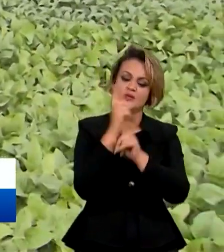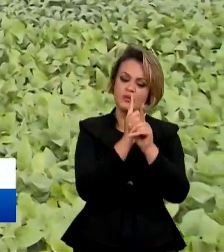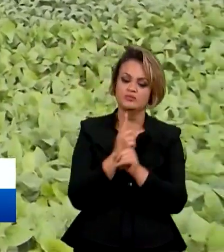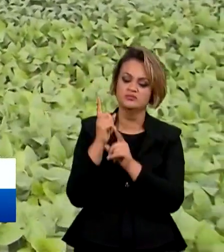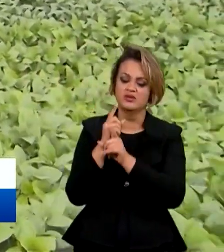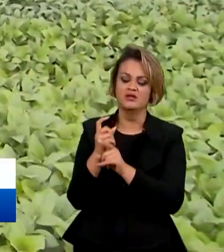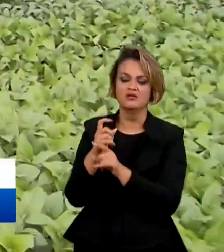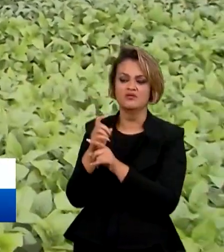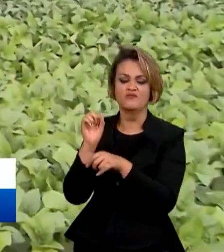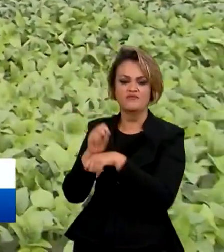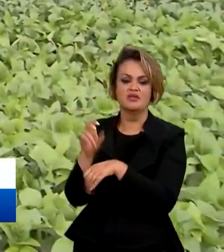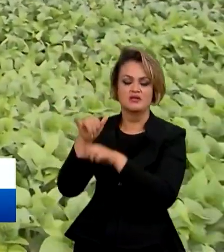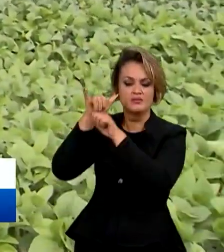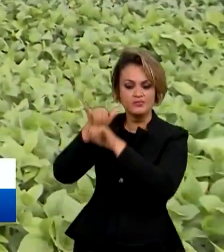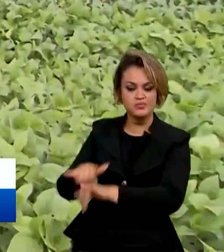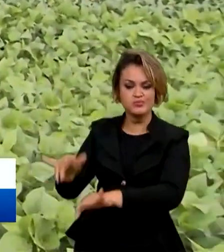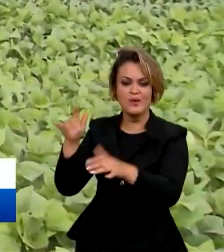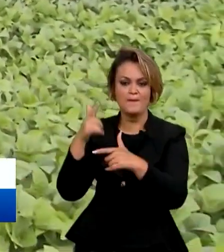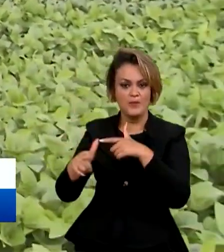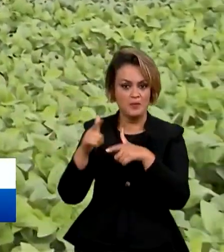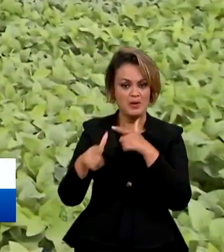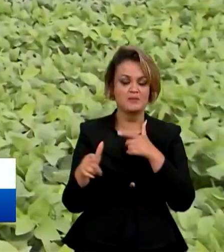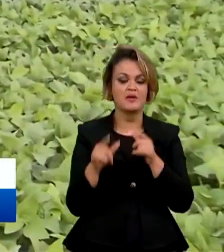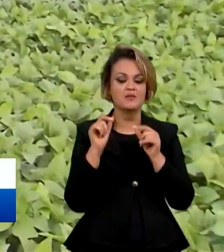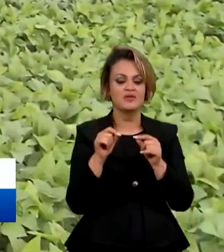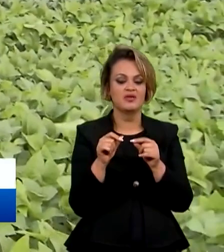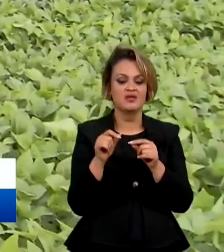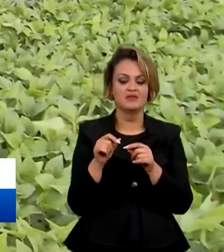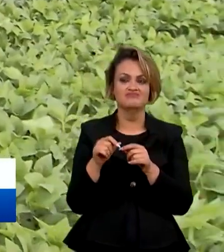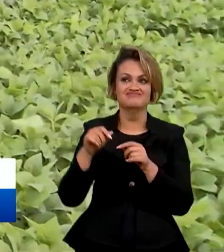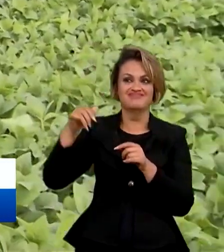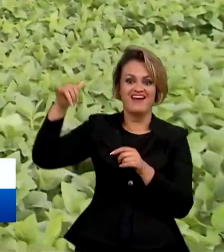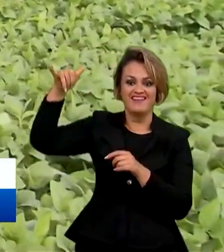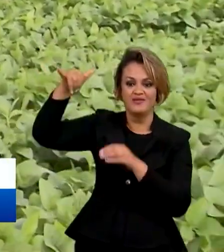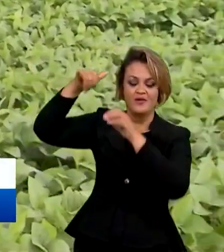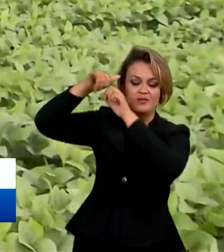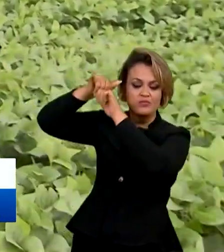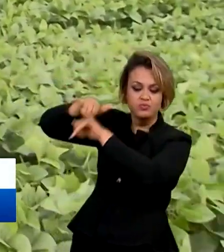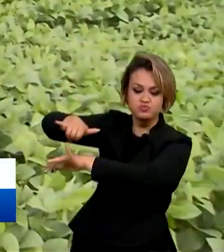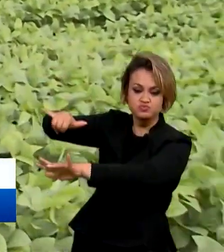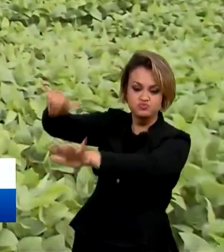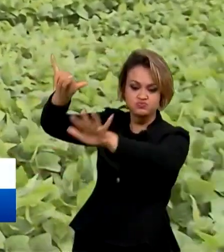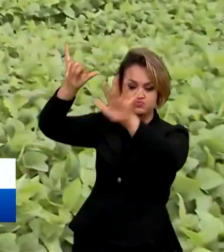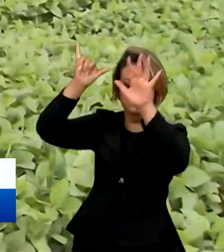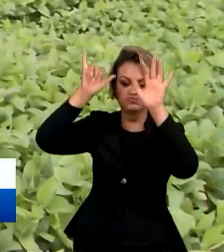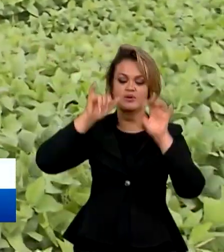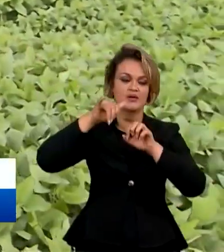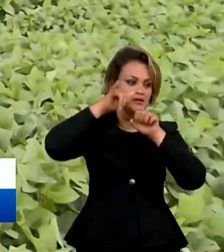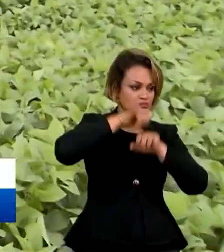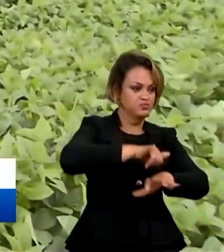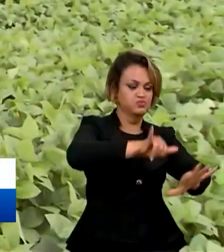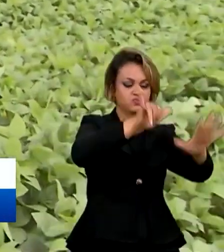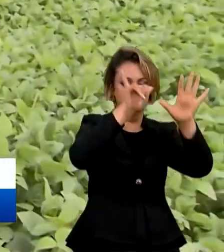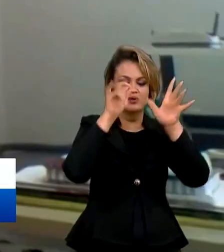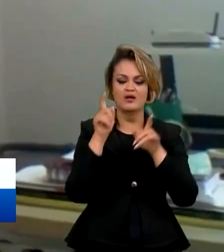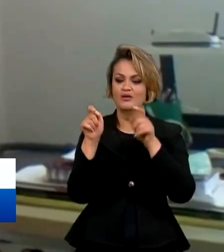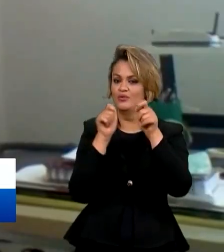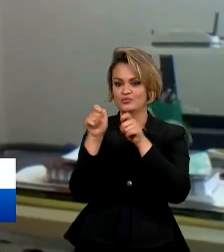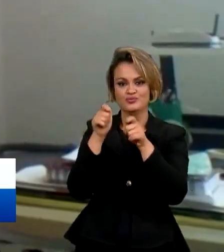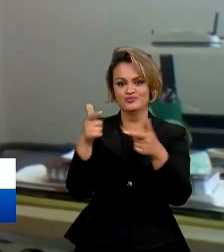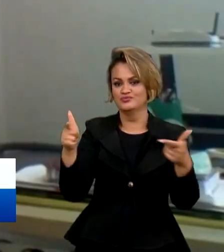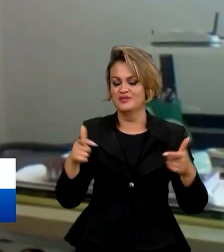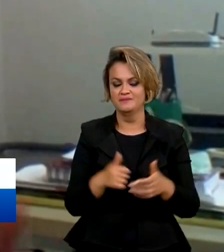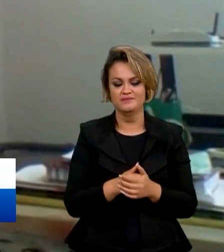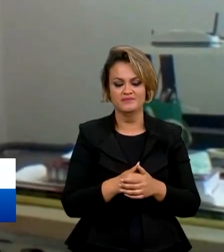o agrotóxico usado como arma química, é a pulverização aérea, né, sem limite, sem controle. Tem